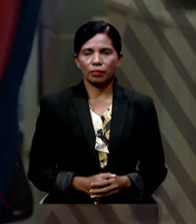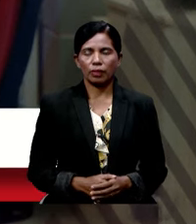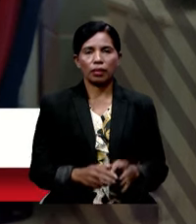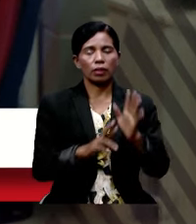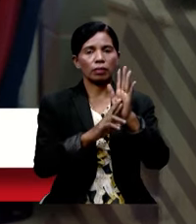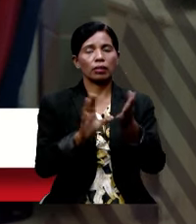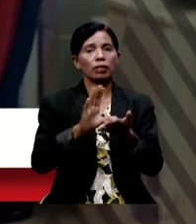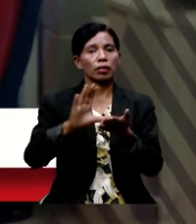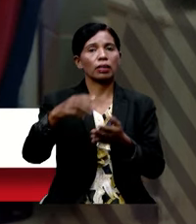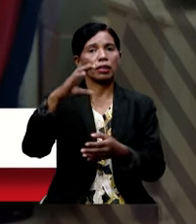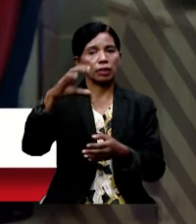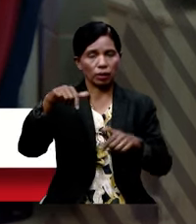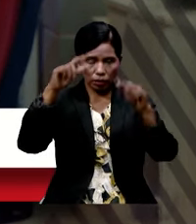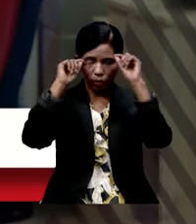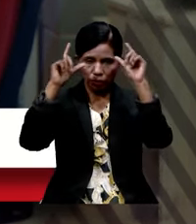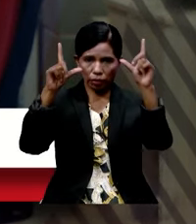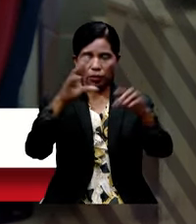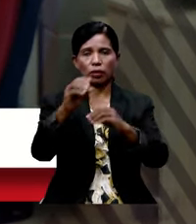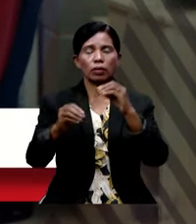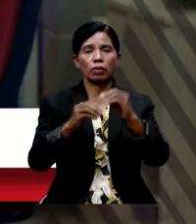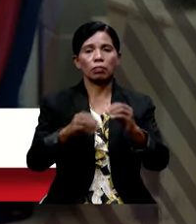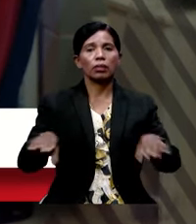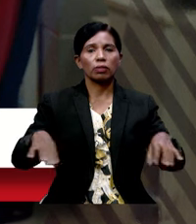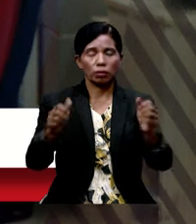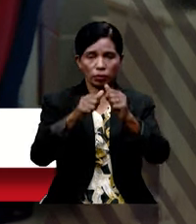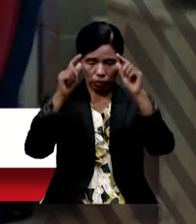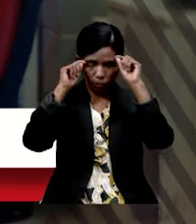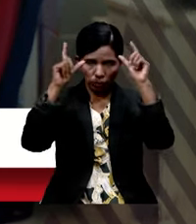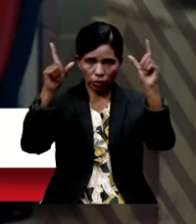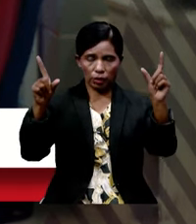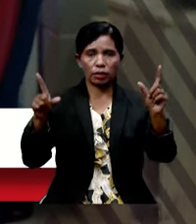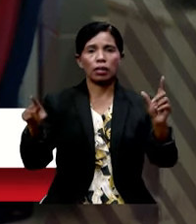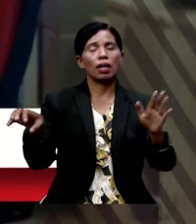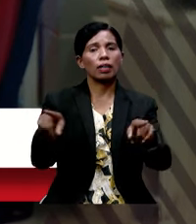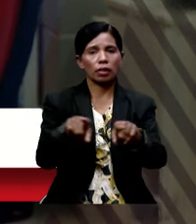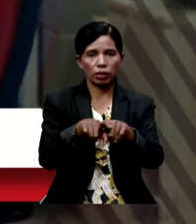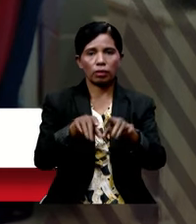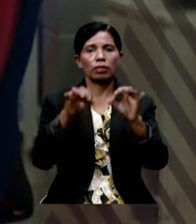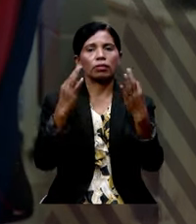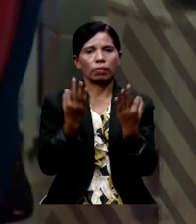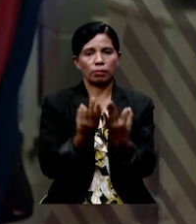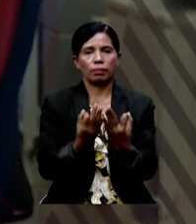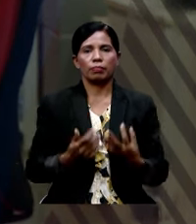Reprezentante Santa Sé Timor-Leste konsidera relasaun estadu Timor-Leste hanesan ona família.